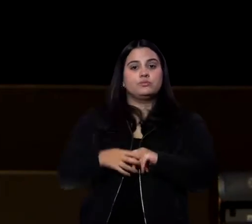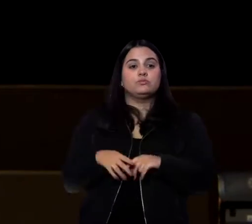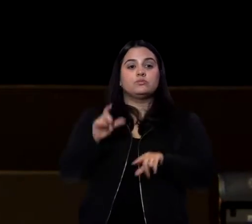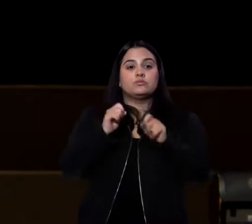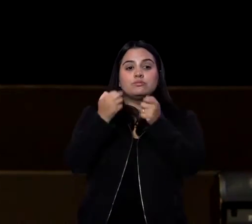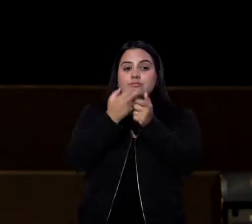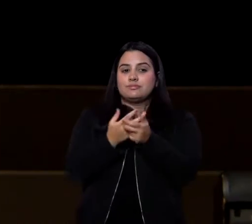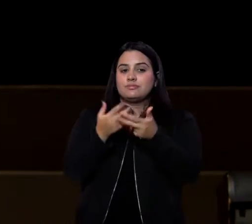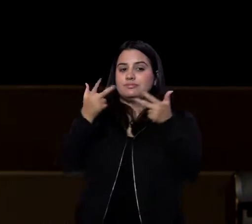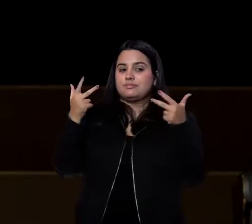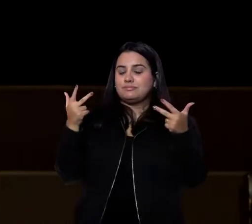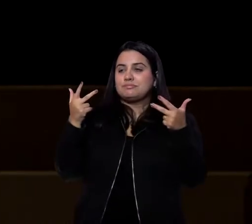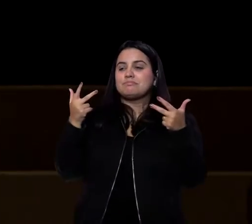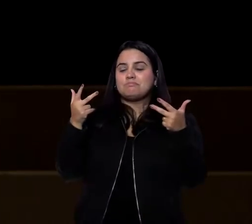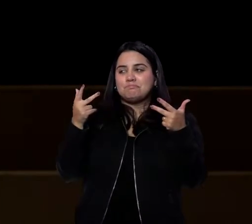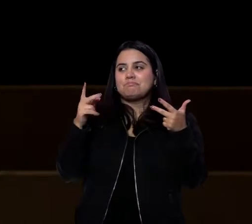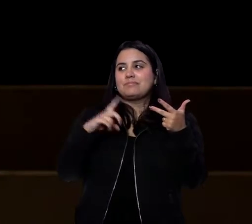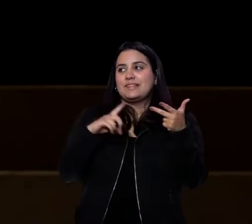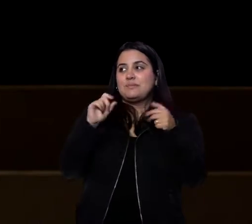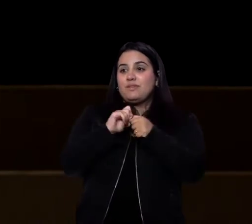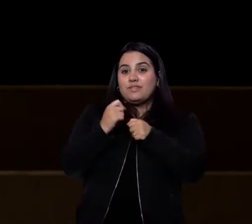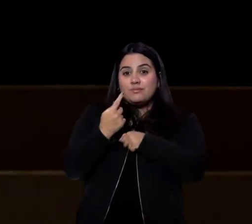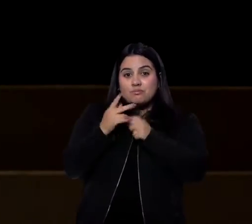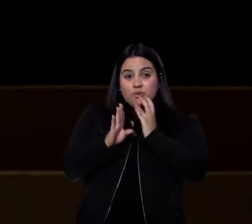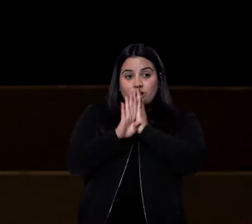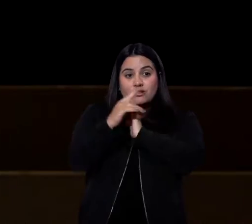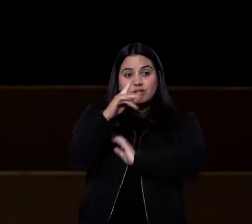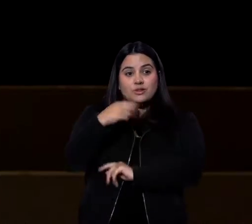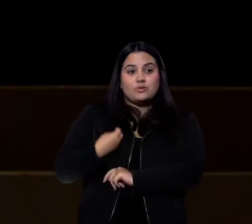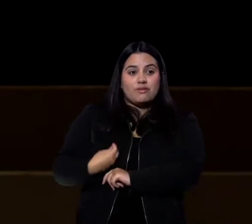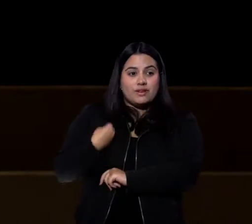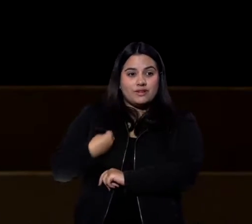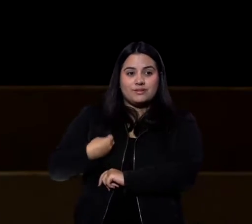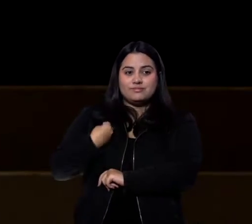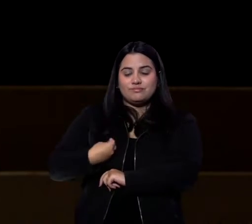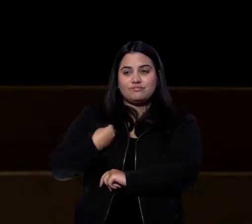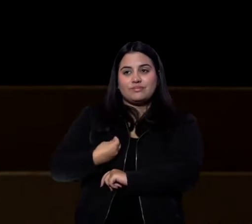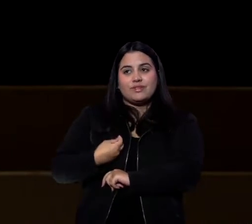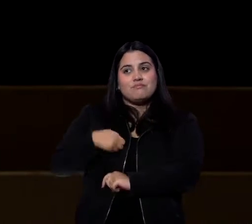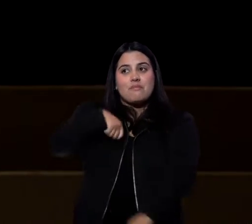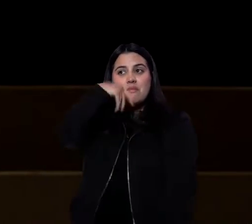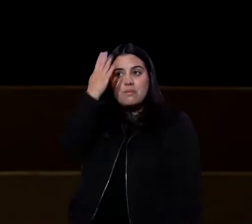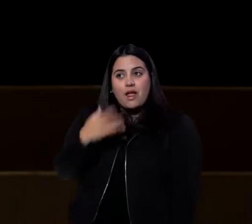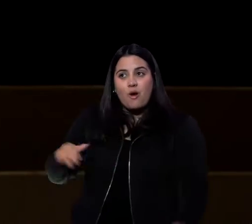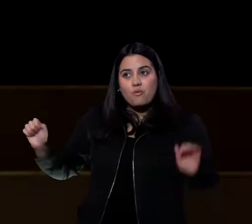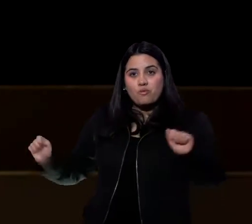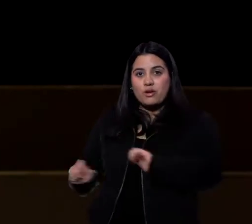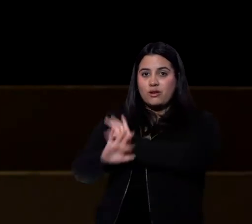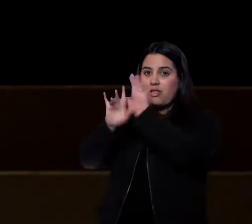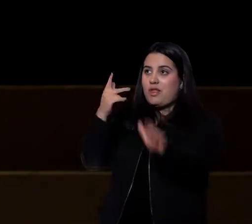para fazer através da sua vida, para a honra e glória dEle.